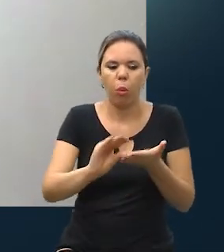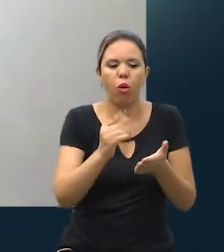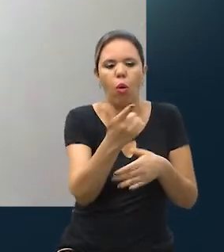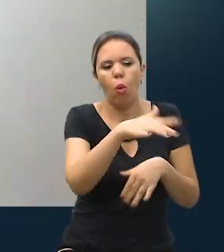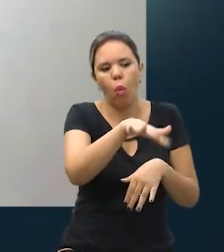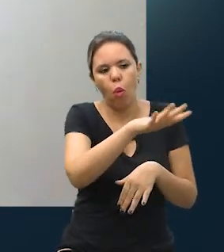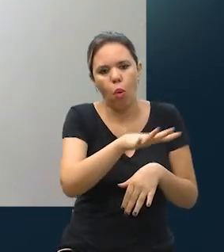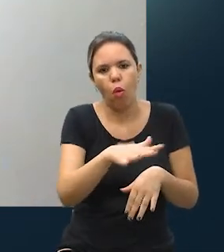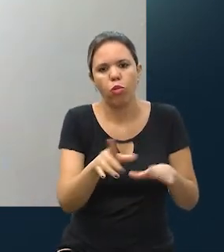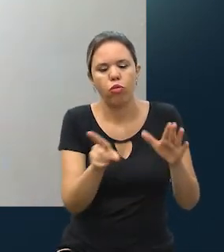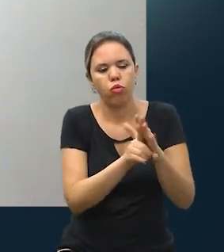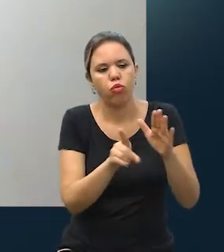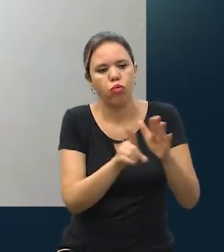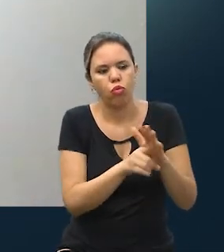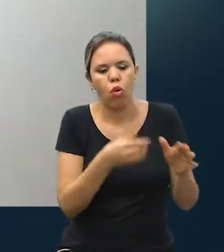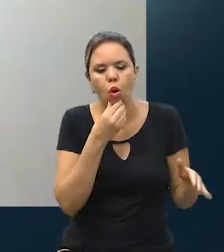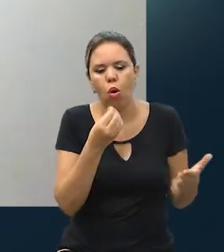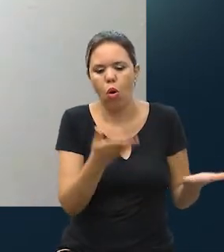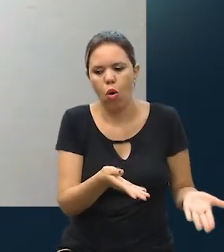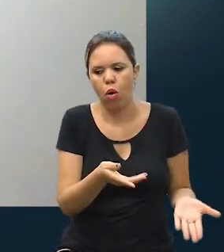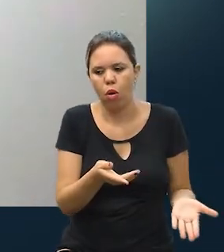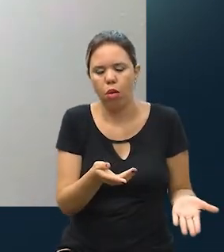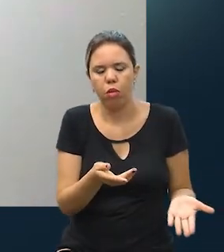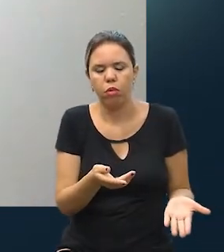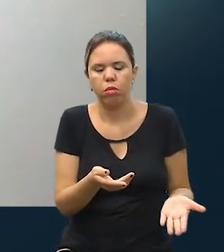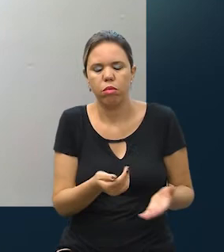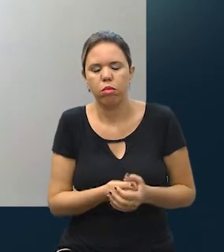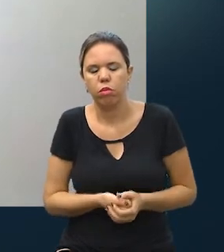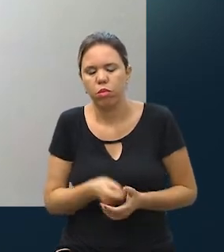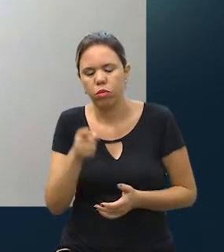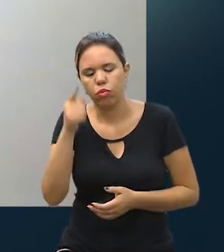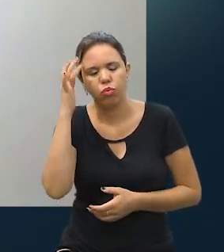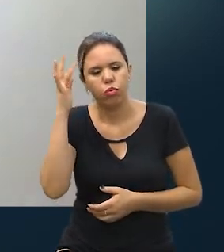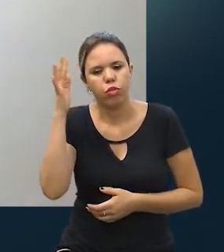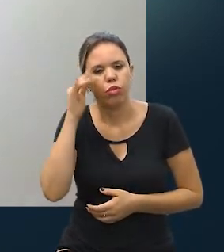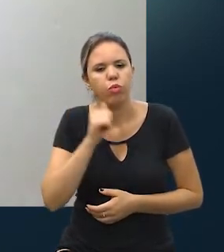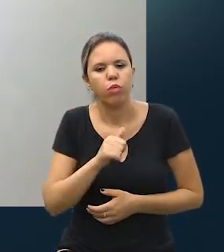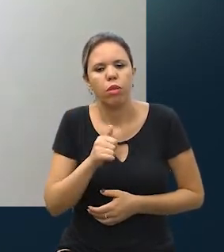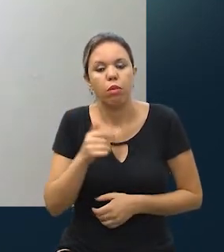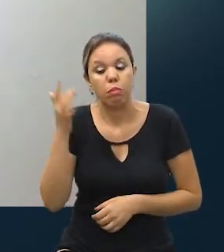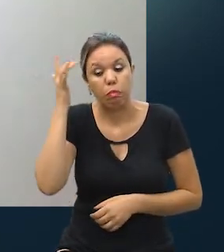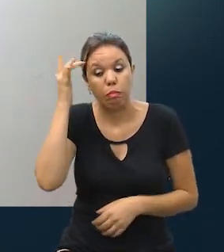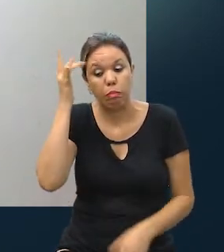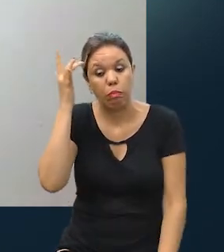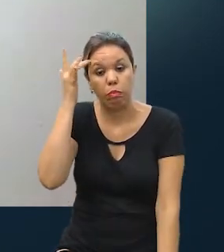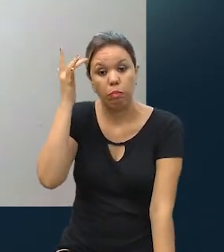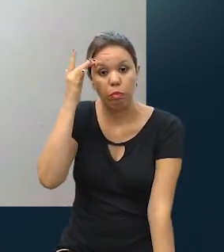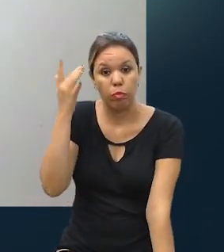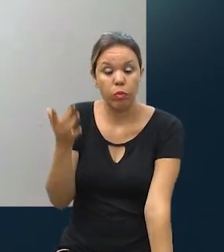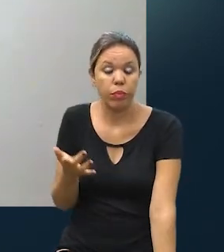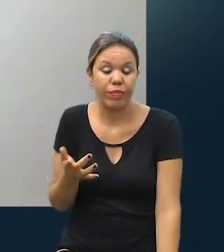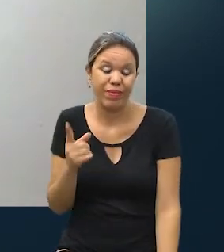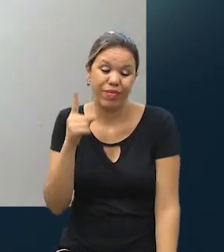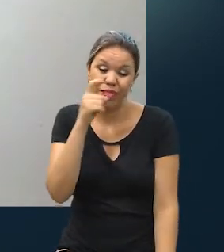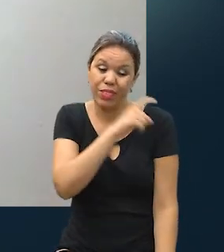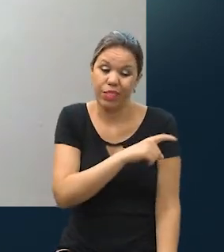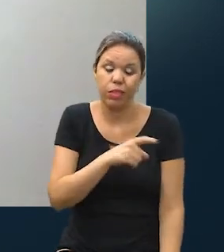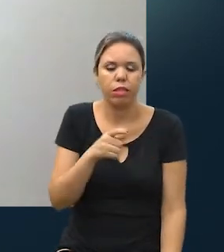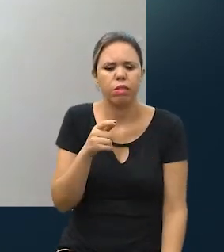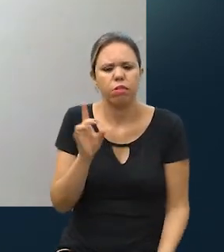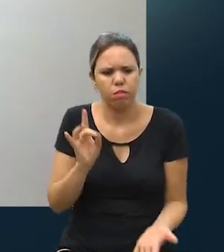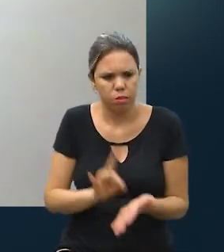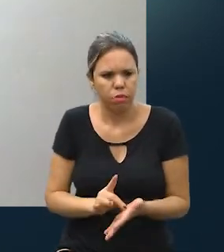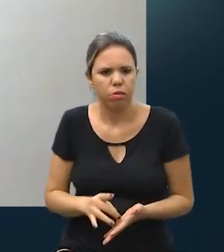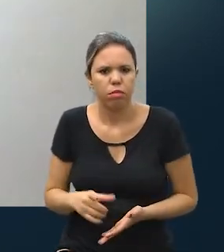de donos masculinos. Agora, você imagina a mulher madura. Aí a Sim. coisa complica. Então,